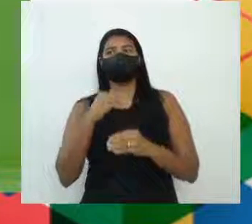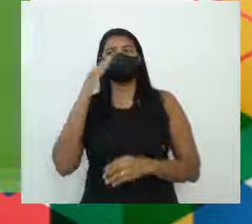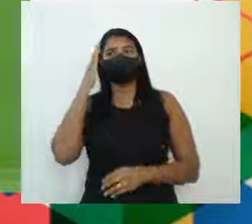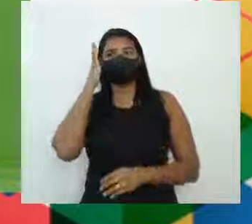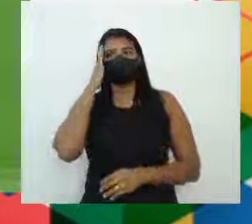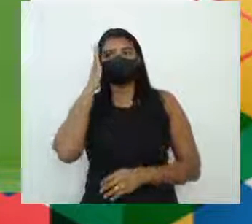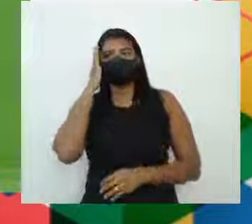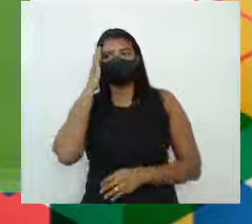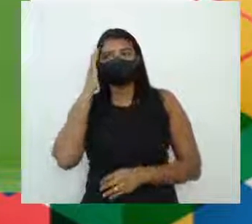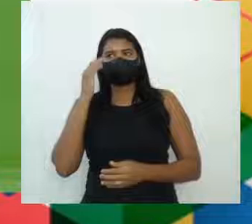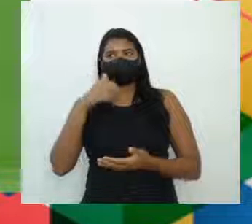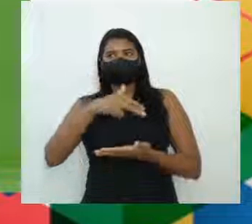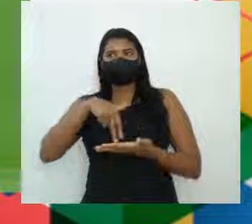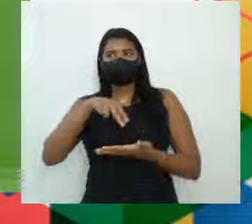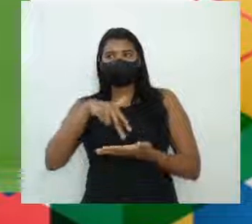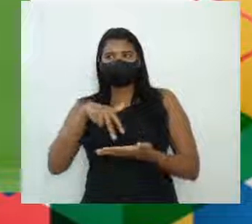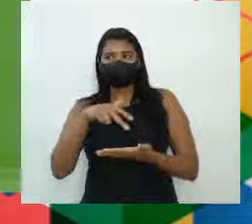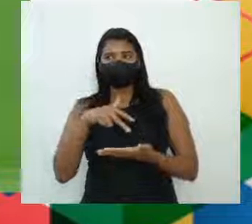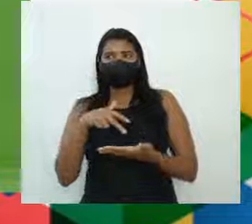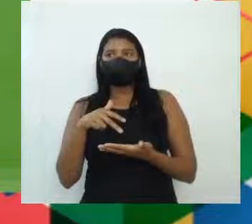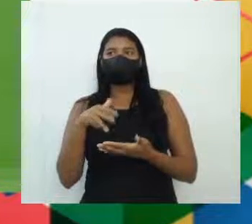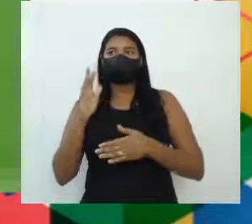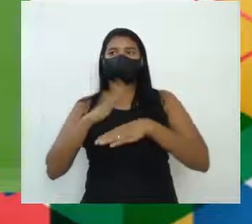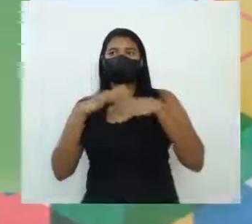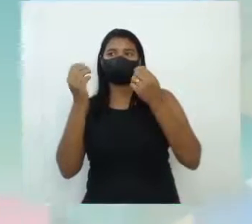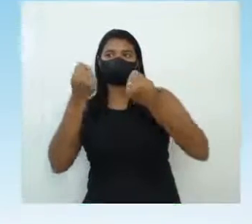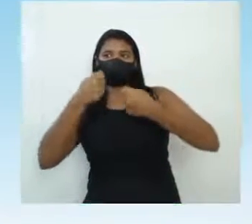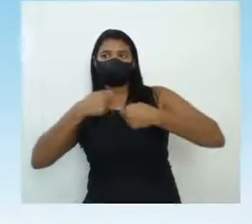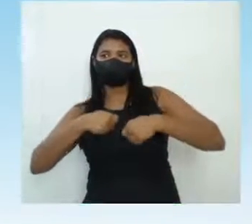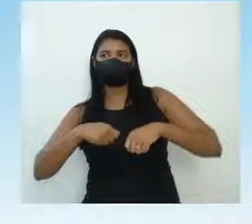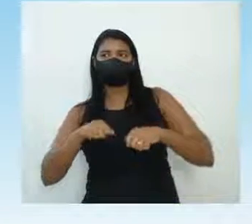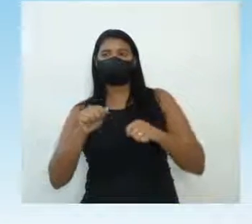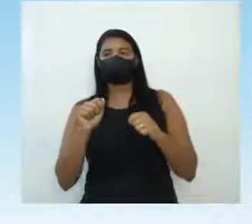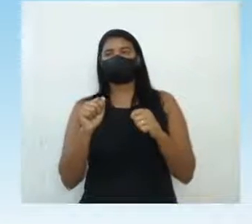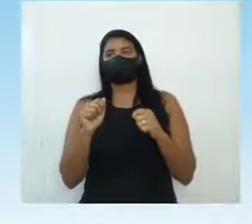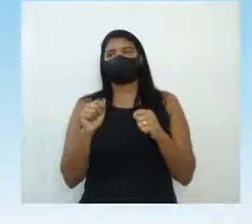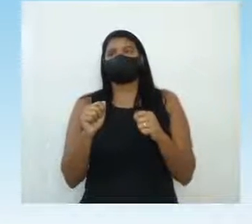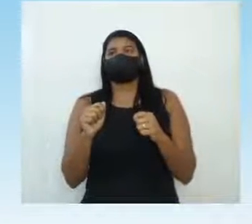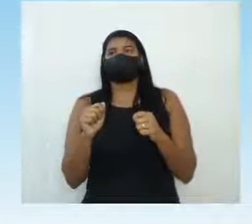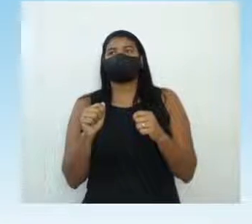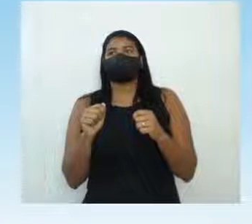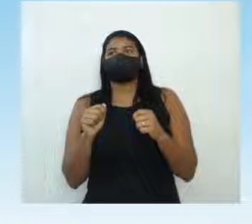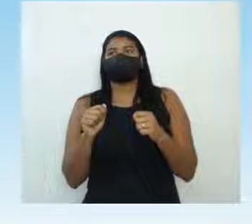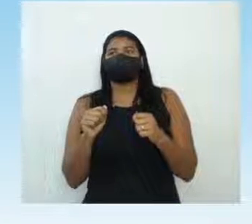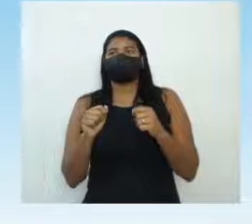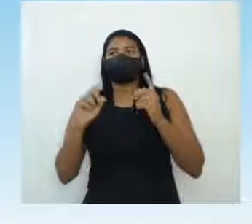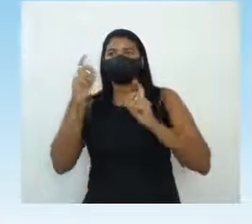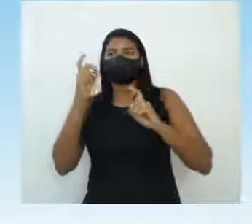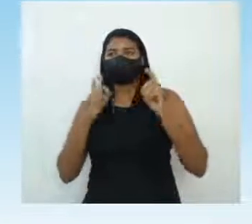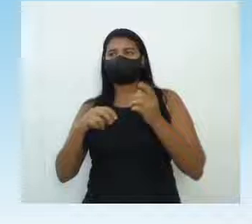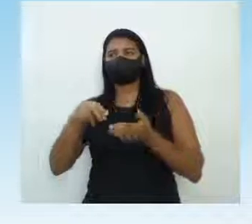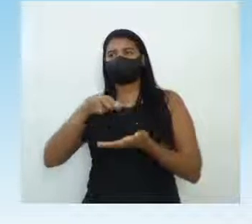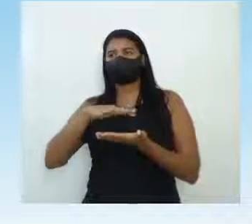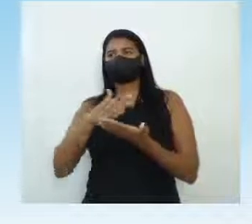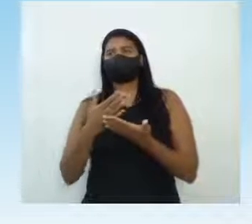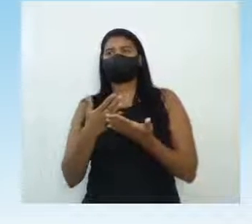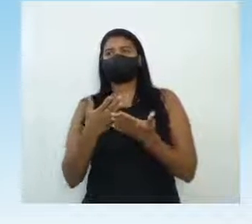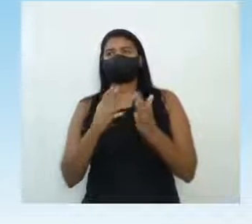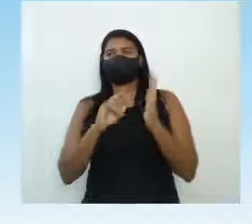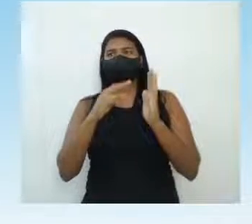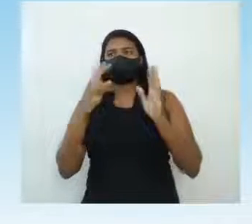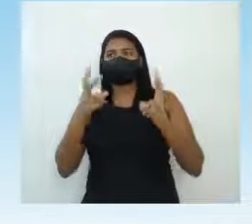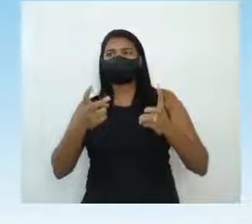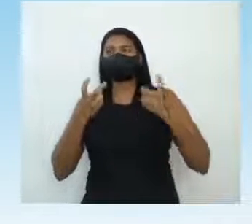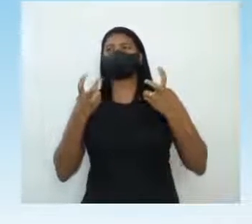esses movimentos também nos darão a possibilidade da interpretação da dança e a gente consegue